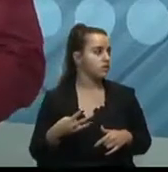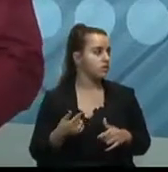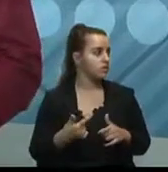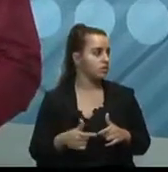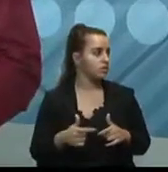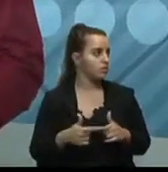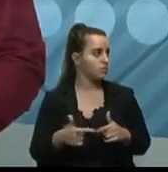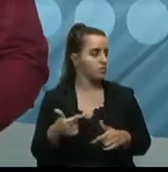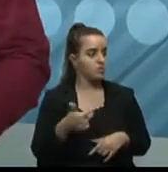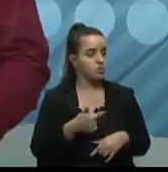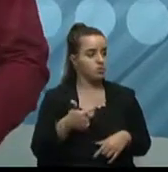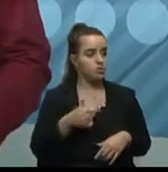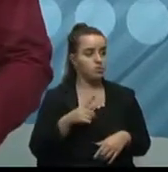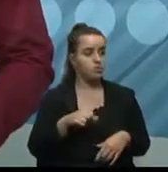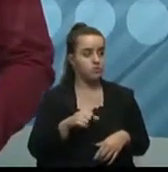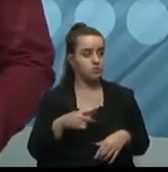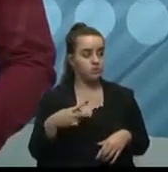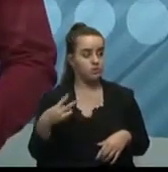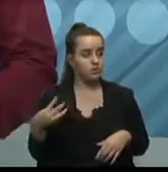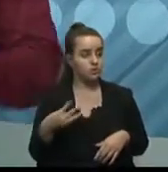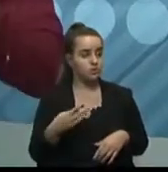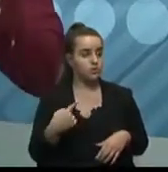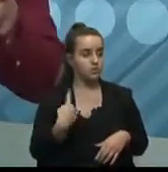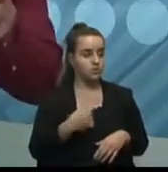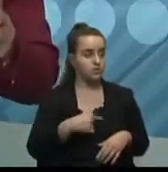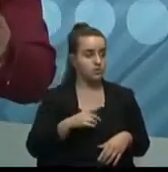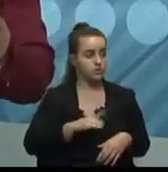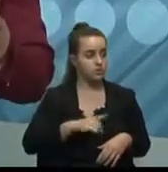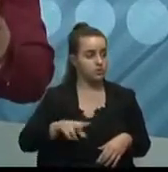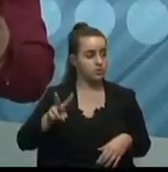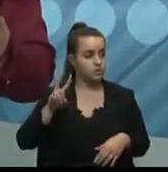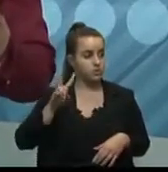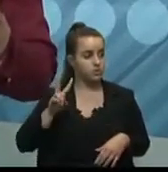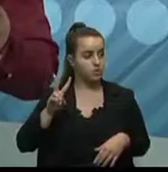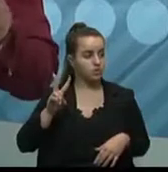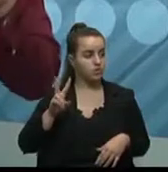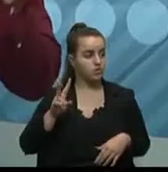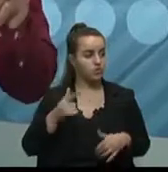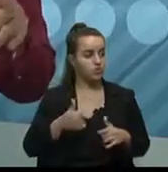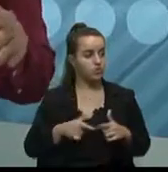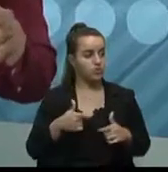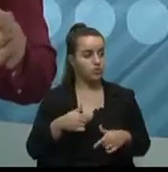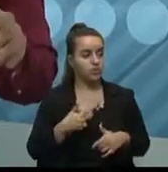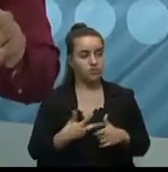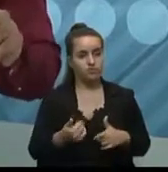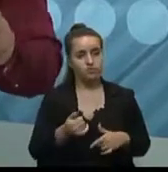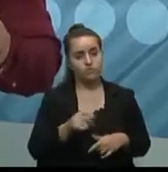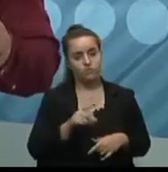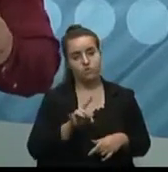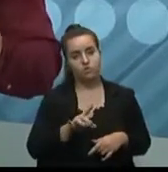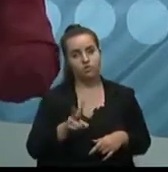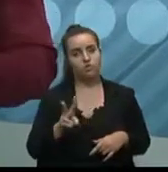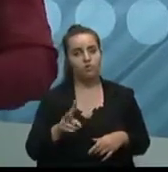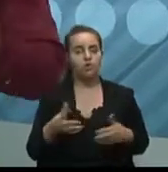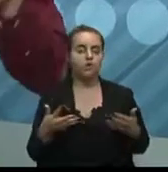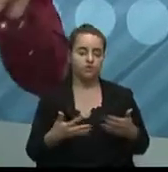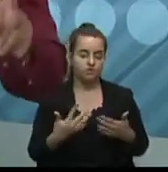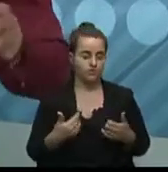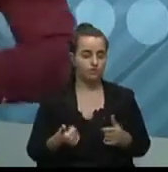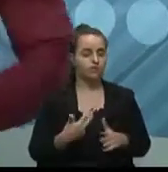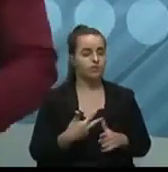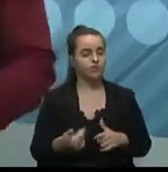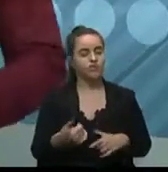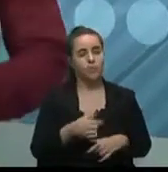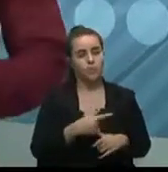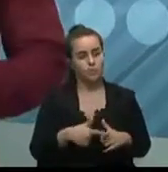problema 2. Na situação problema 3, nós tínhamos 2 problemas. Nós resolvemos apenas um. Então, agora nós vamos resolver o